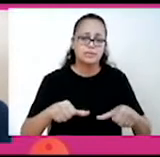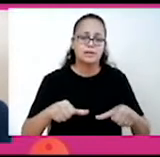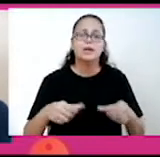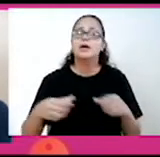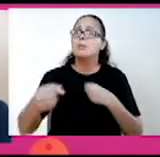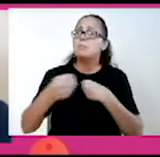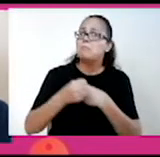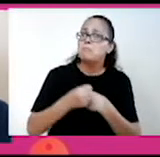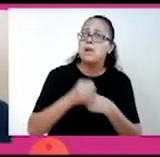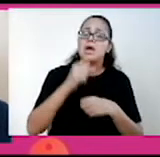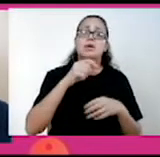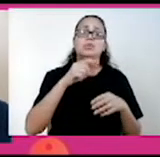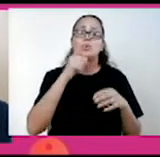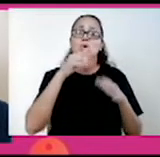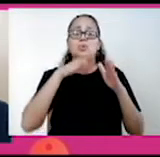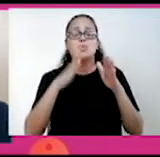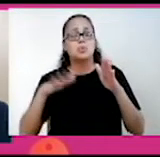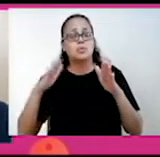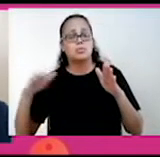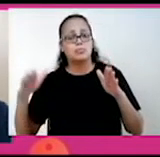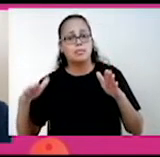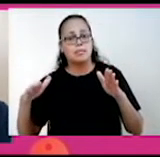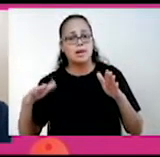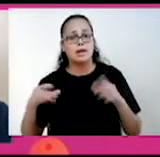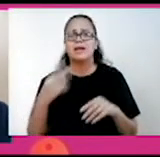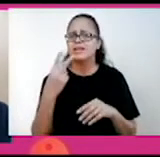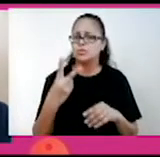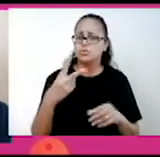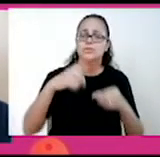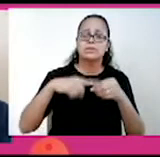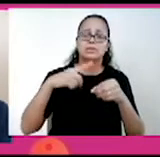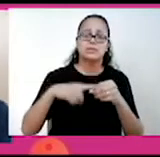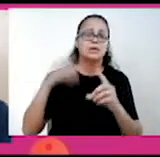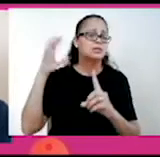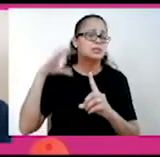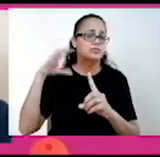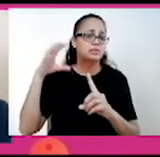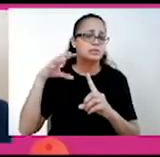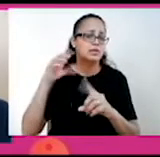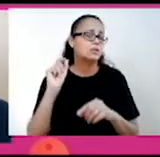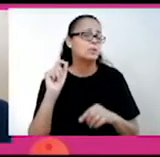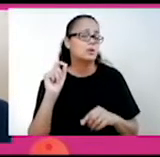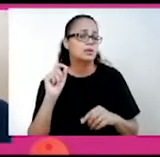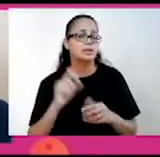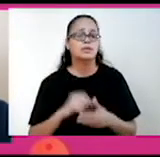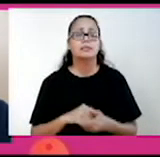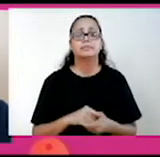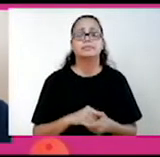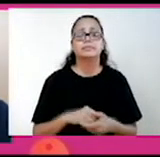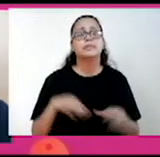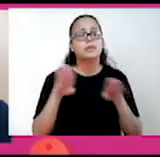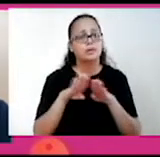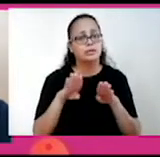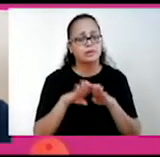proximidade do mar. Será que as duas cidades são influenciadas pela maritimidade ou não? E a questão já deixa